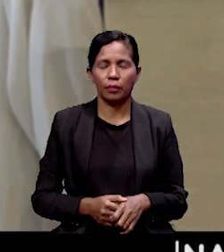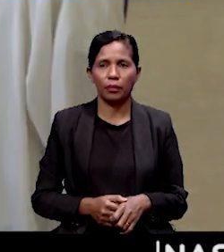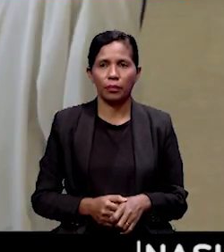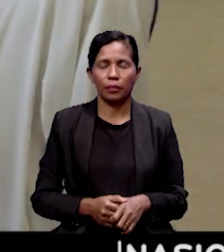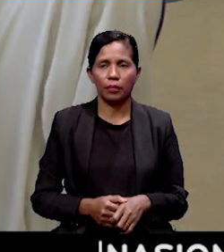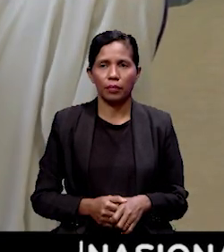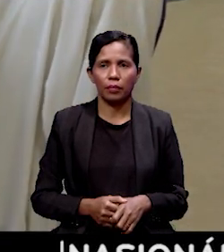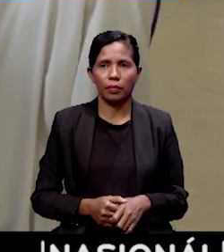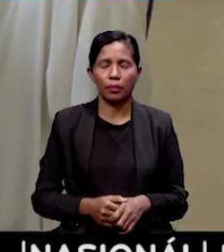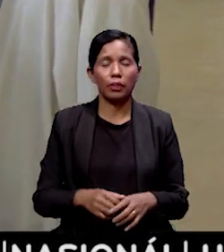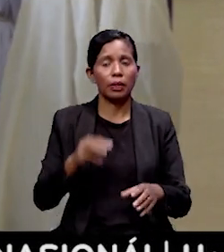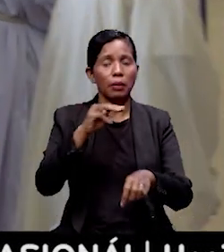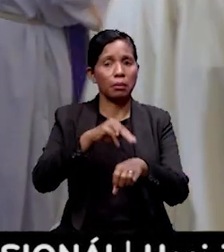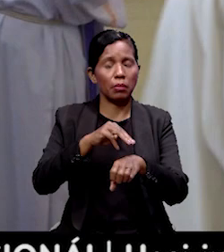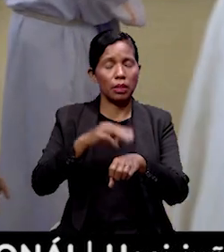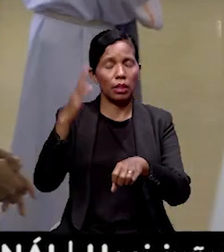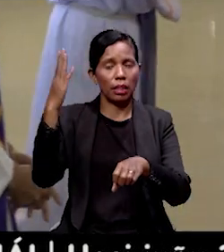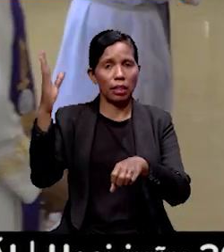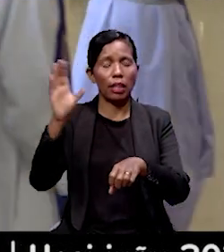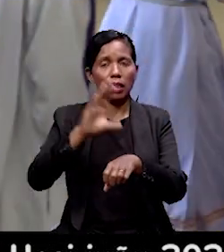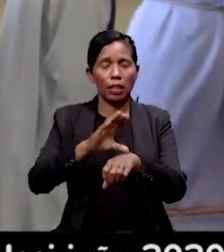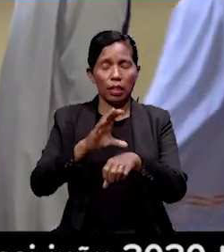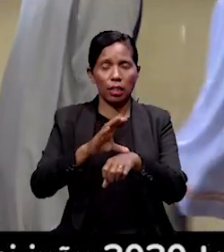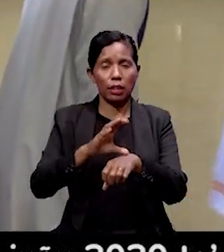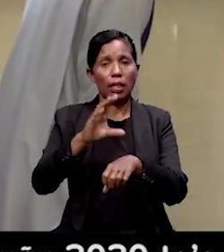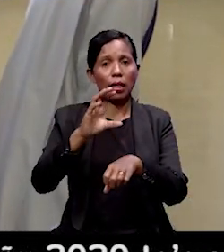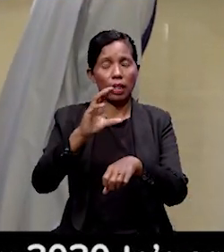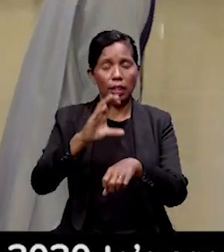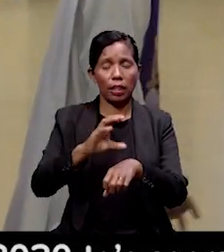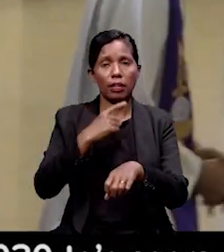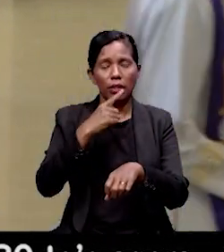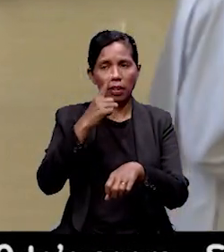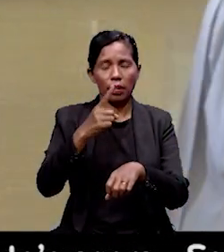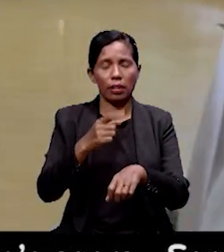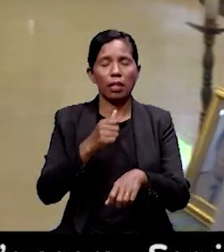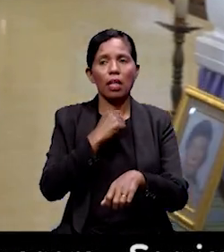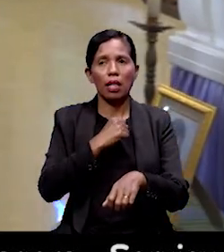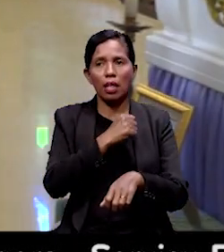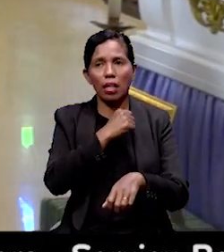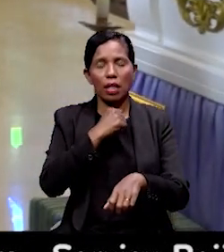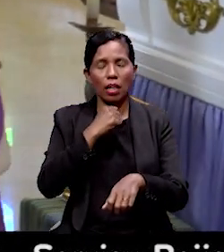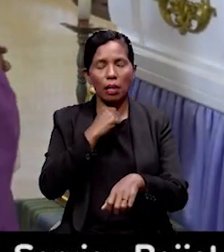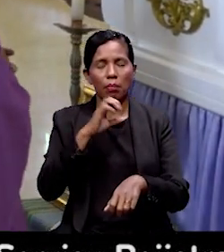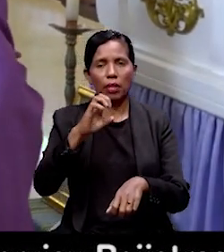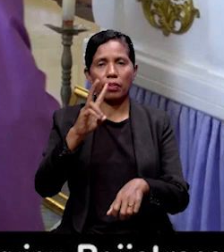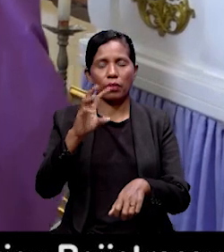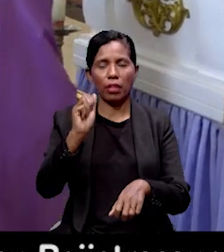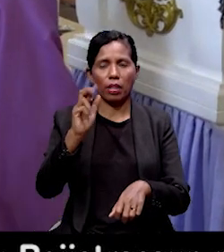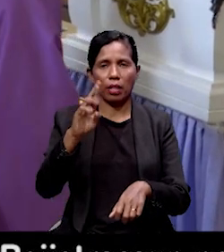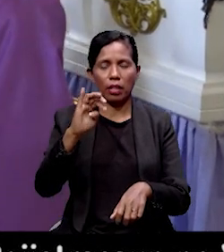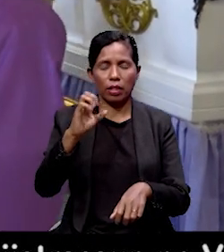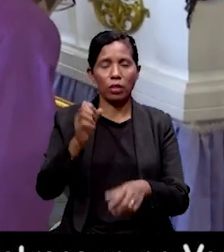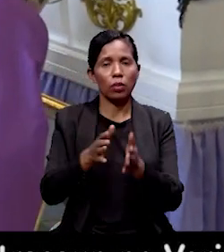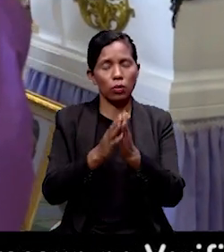Misa requem halau ia katedral dili terça semana ne. I homilia amu celebrante Evaristo da Costa Soares, husu